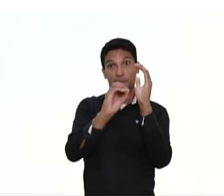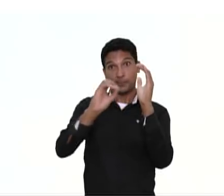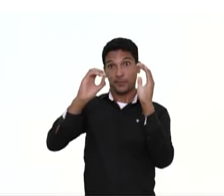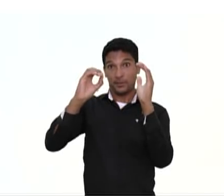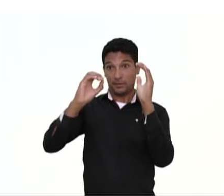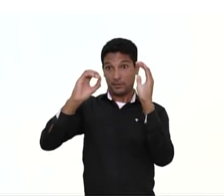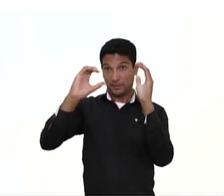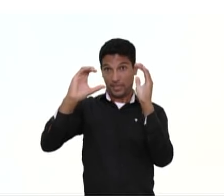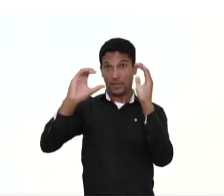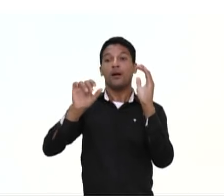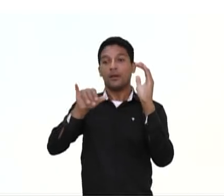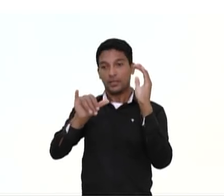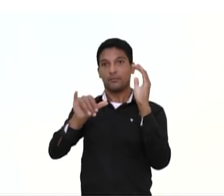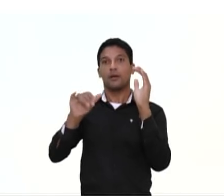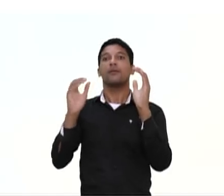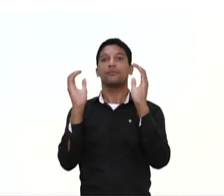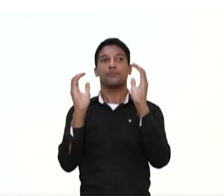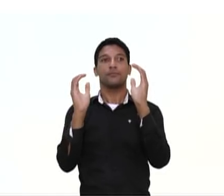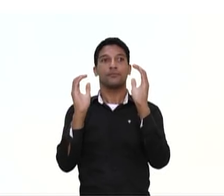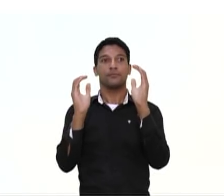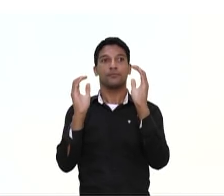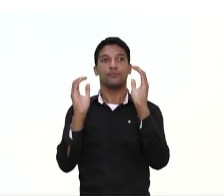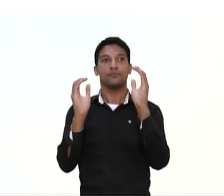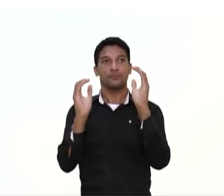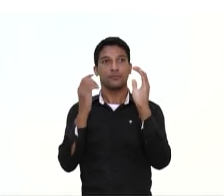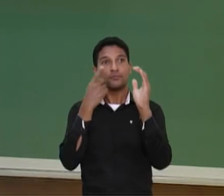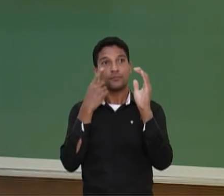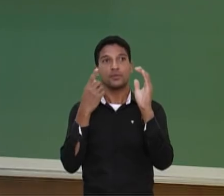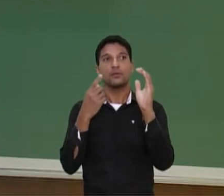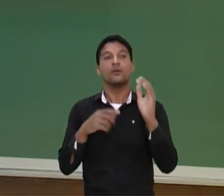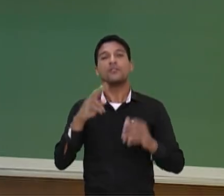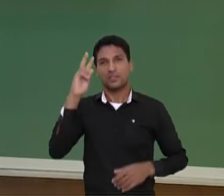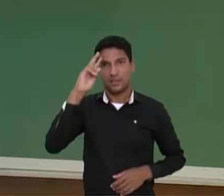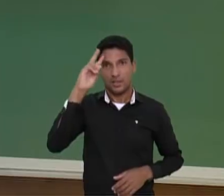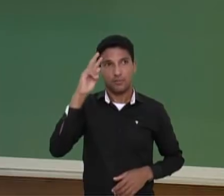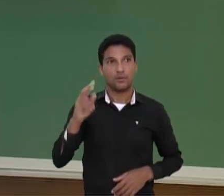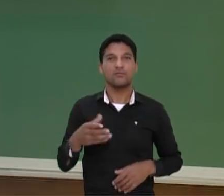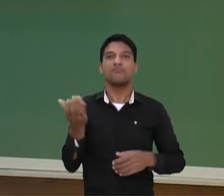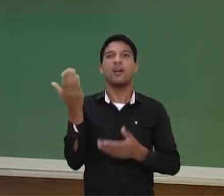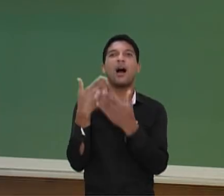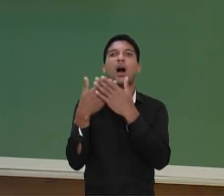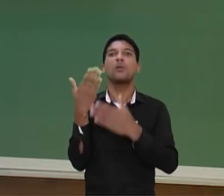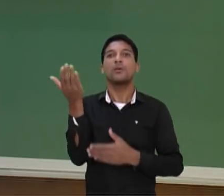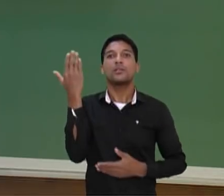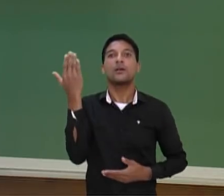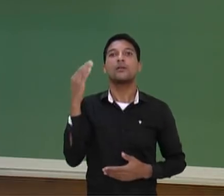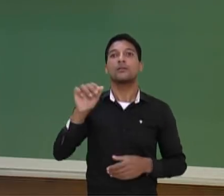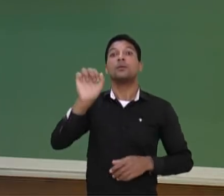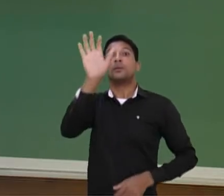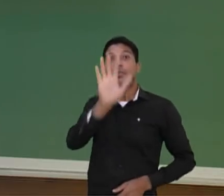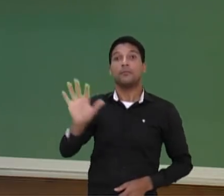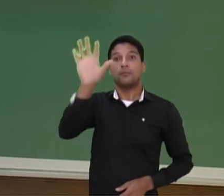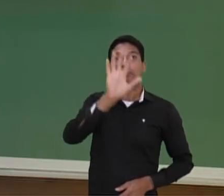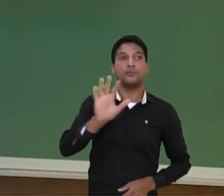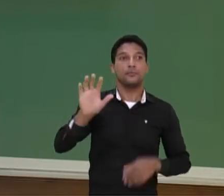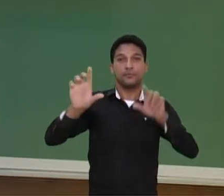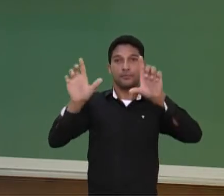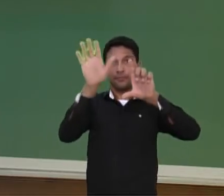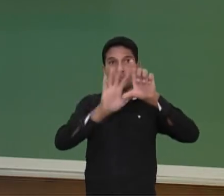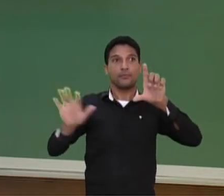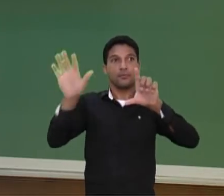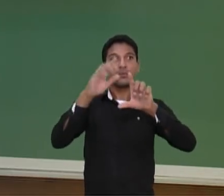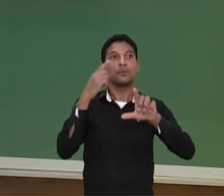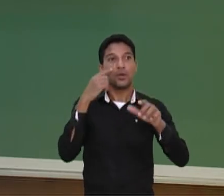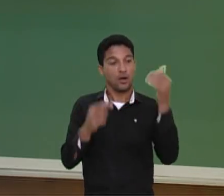consigo identificar direto ali né lembrando então das figuras vistas na aula anterior ouro concavidade voltada para cima essa